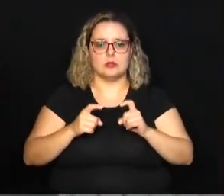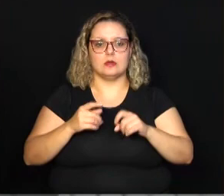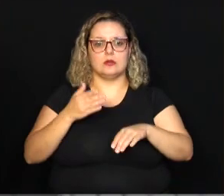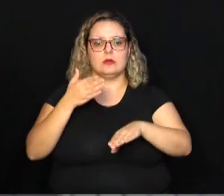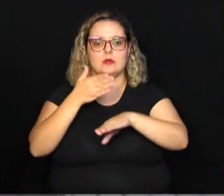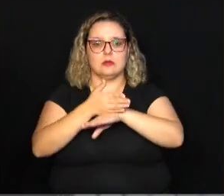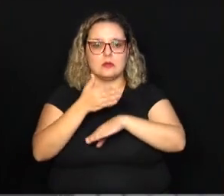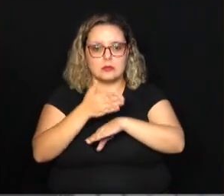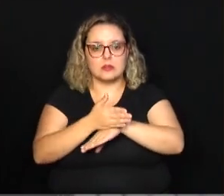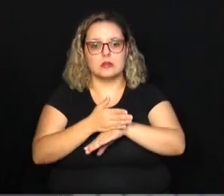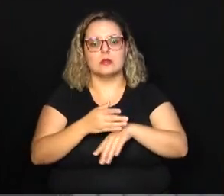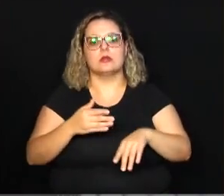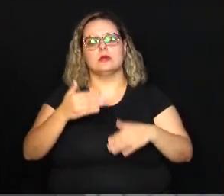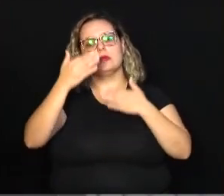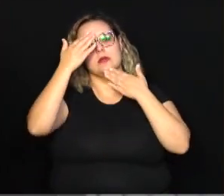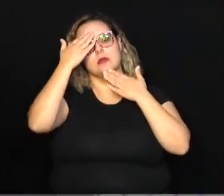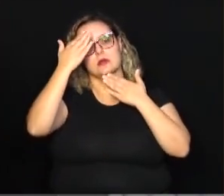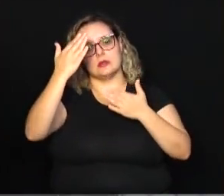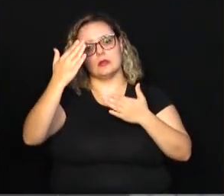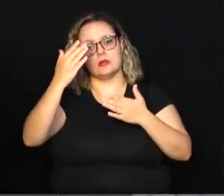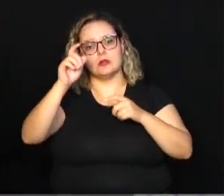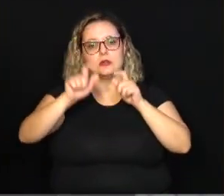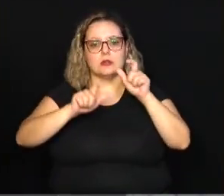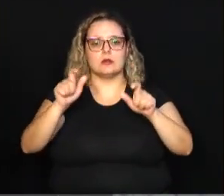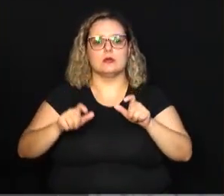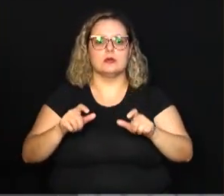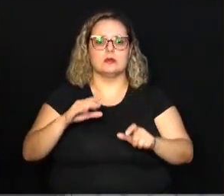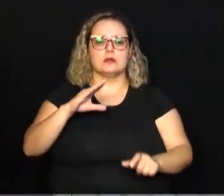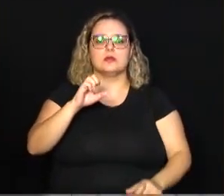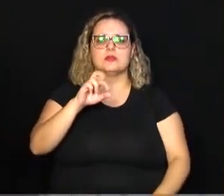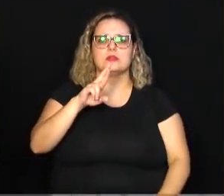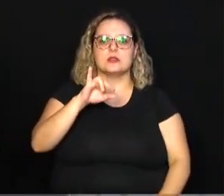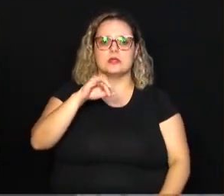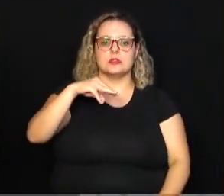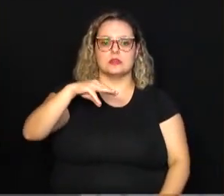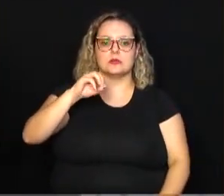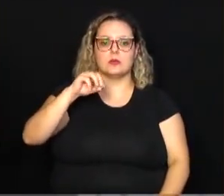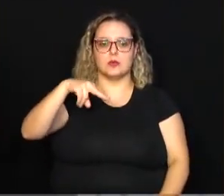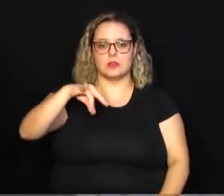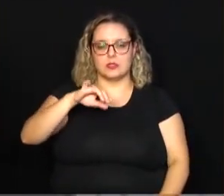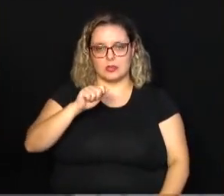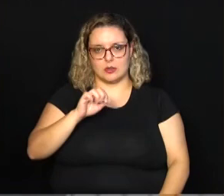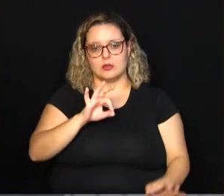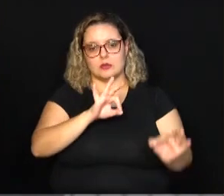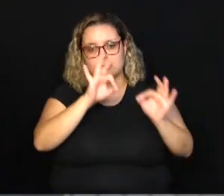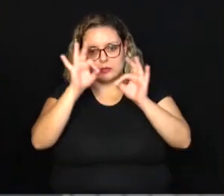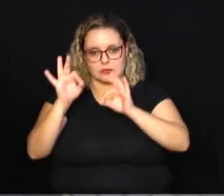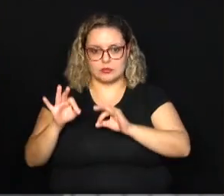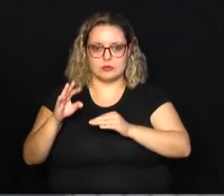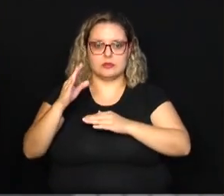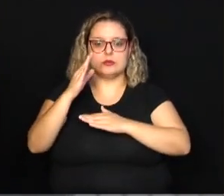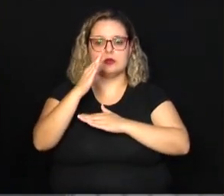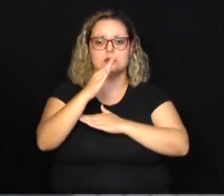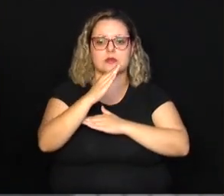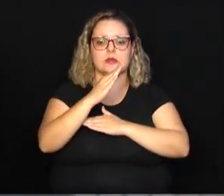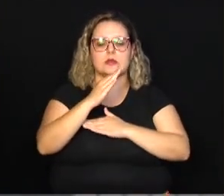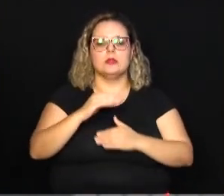participação. Agradecer ao pessoal do cerimonial que nos acompanhou aqui na Câmara